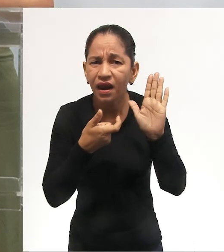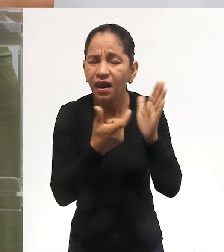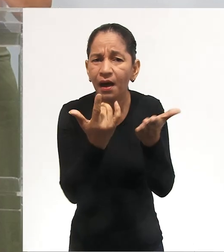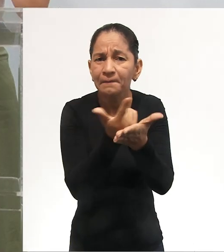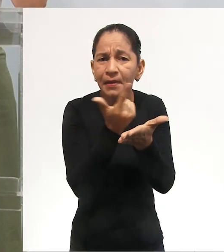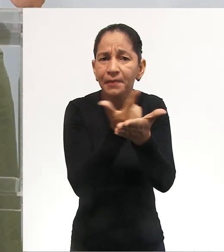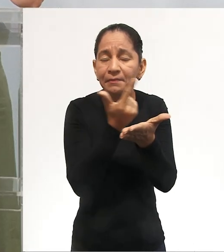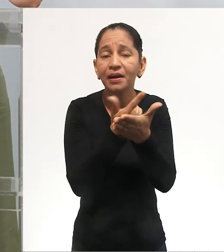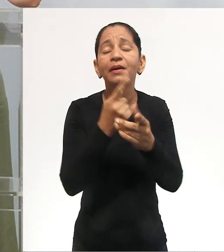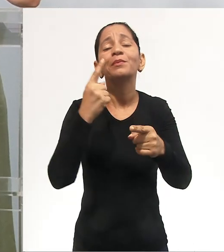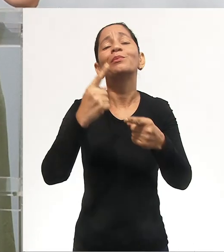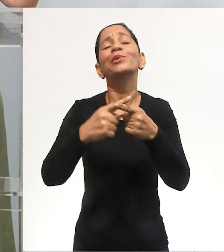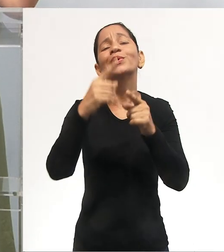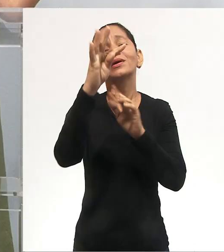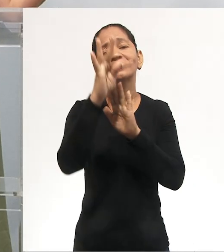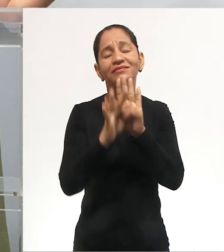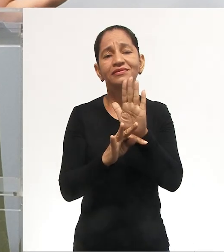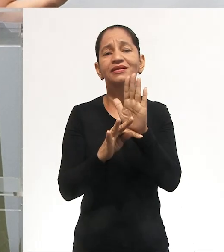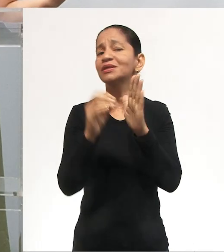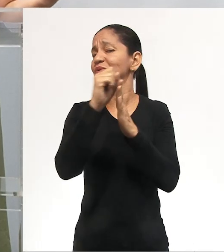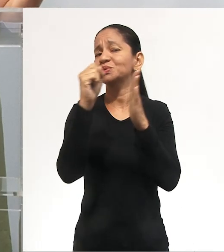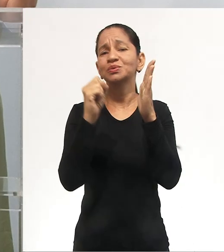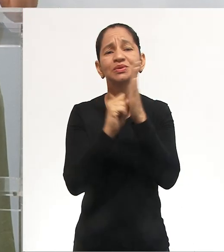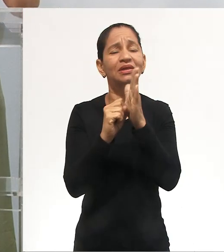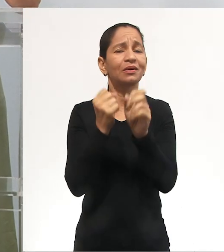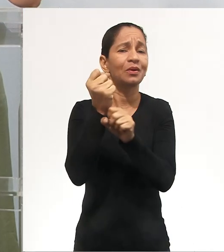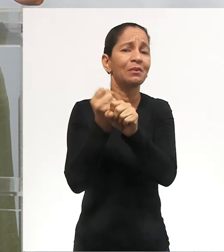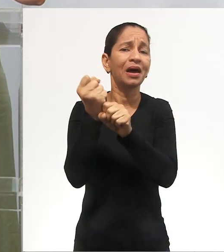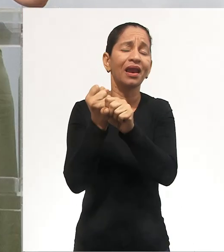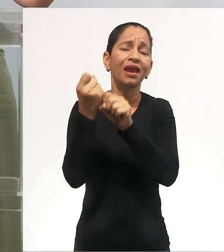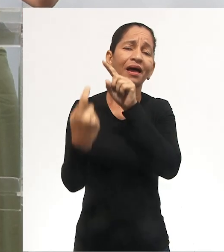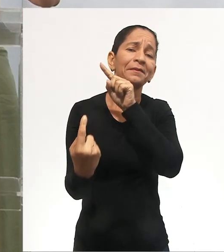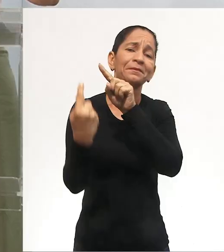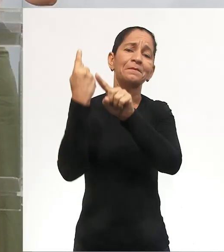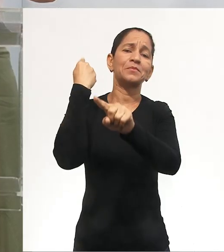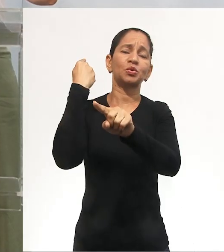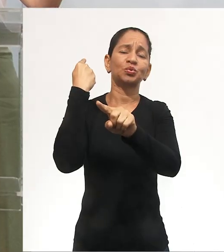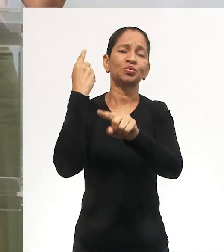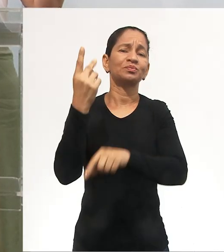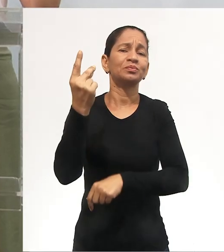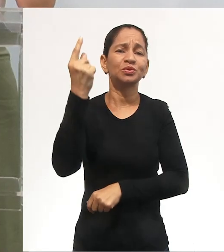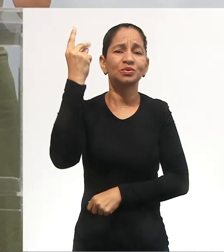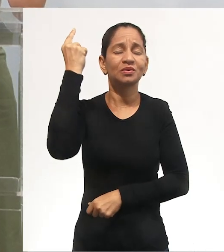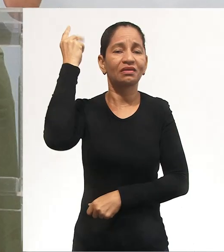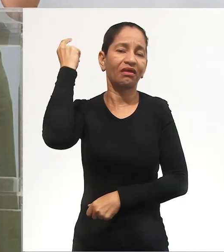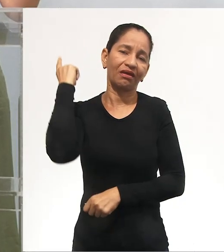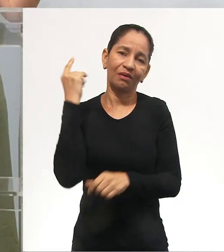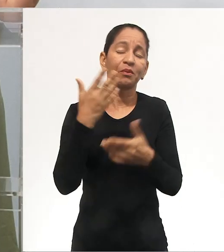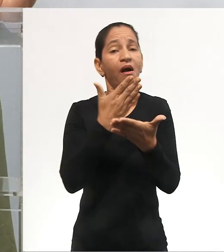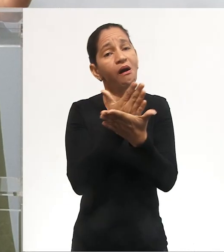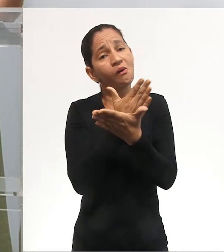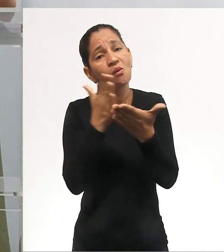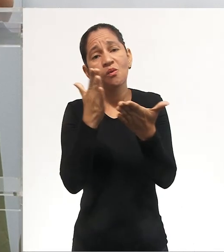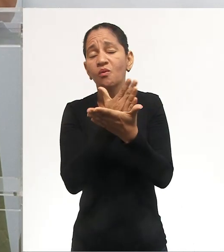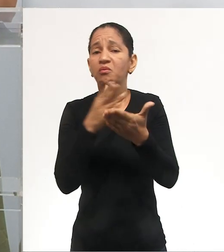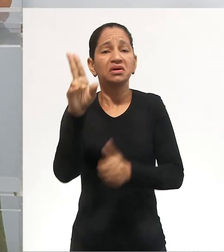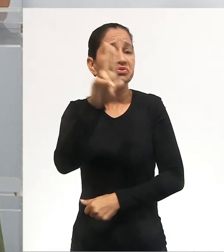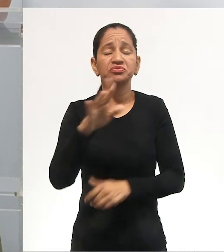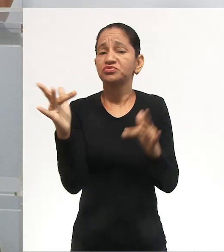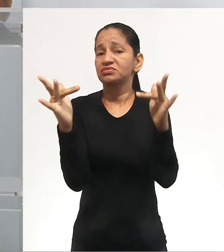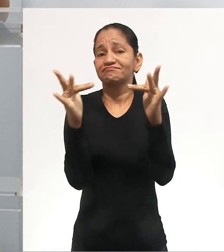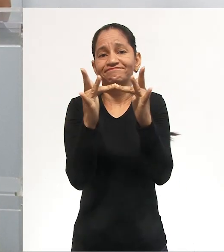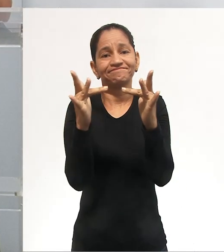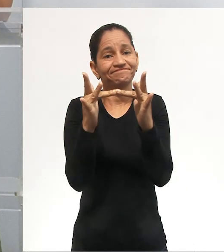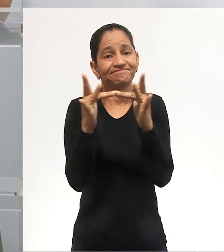um texto que foi produzido num outro momento, né? Num outro momento histórico, cultural. Então, algumas palavras a gente não tem mais contato